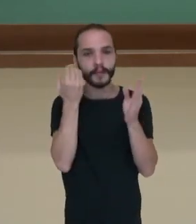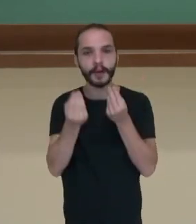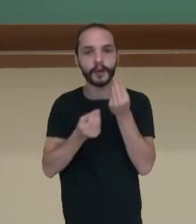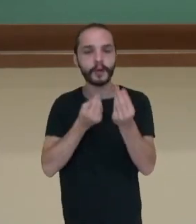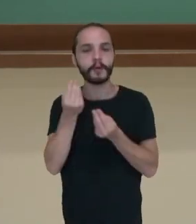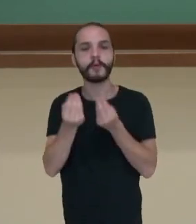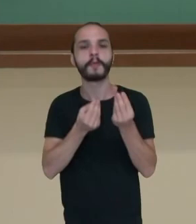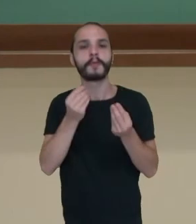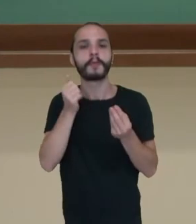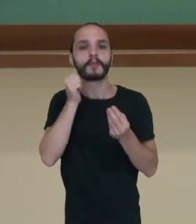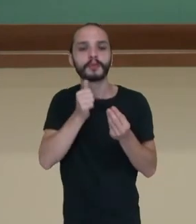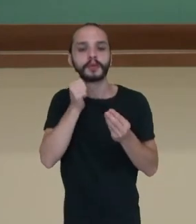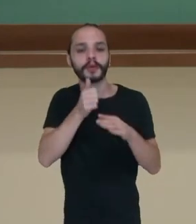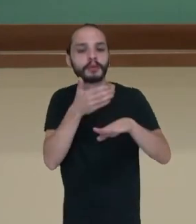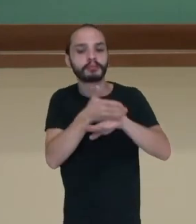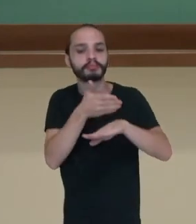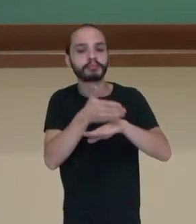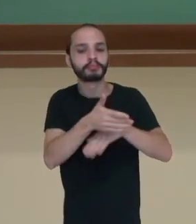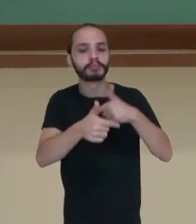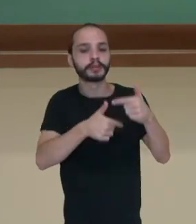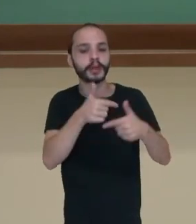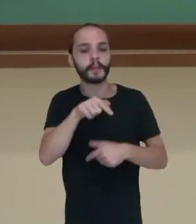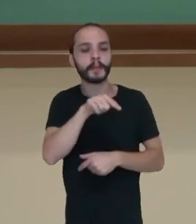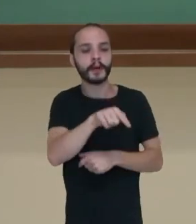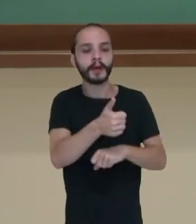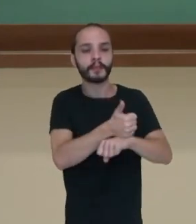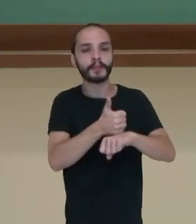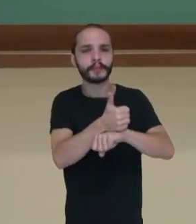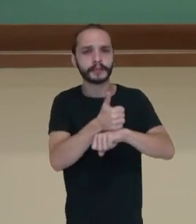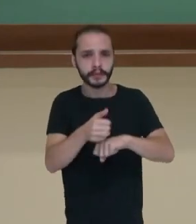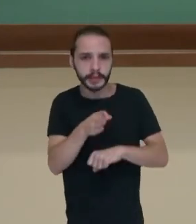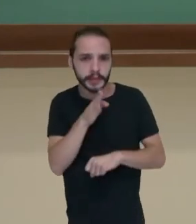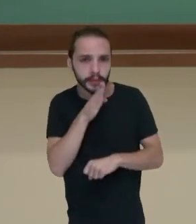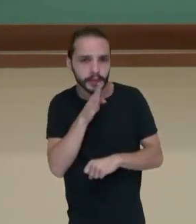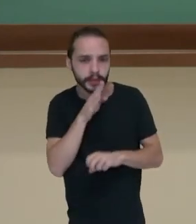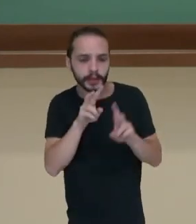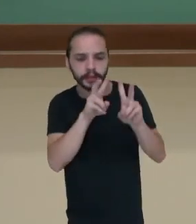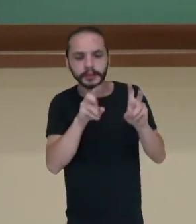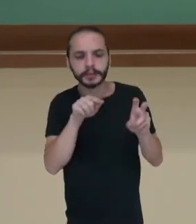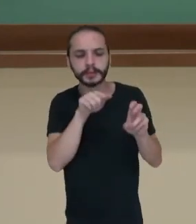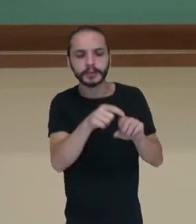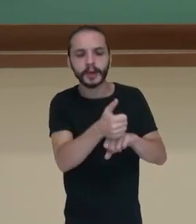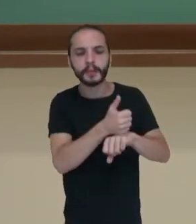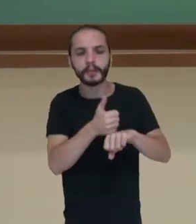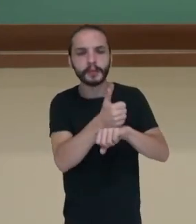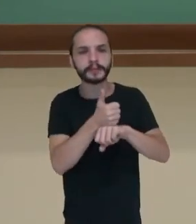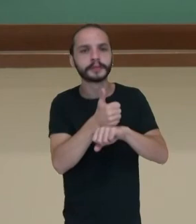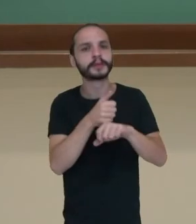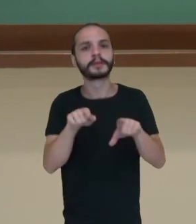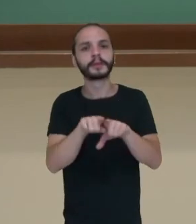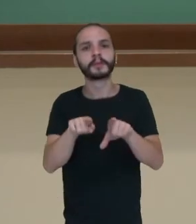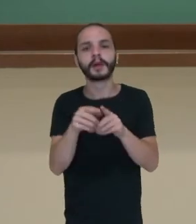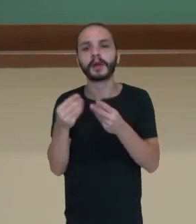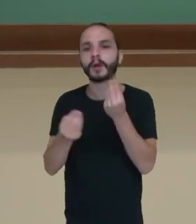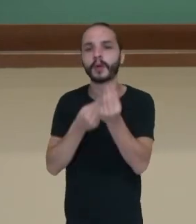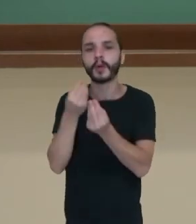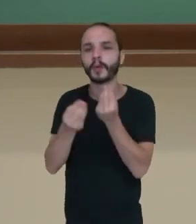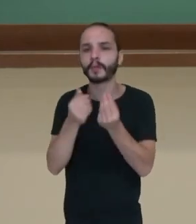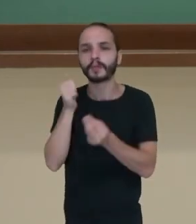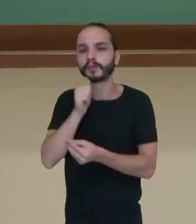atuação feminina nessa profissão, o que vocês conhecem sobre essa profissão e como as mulheres